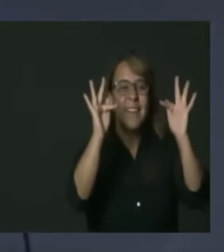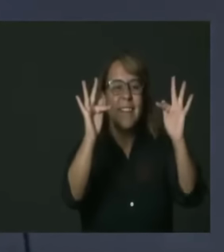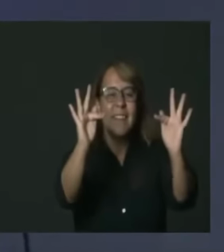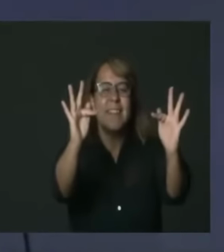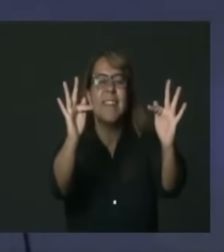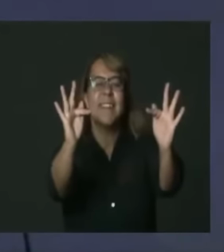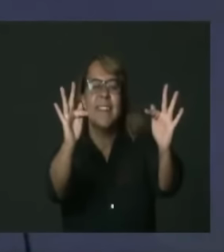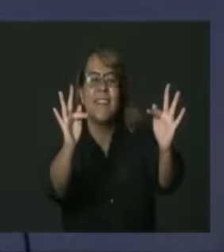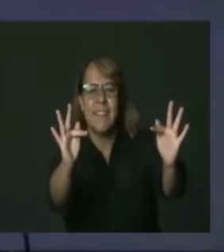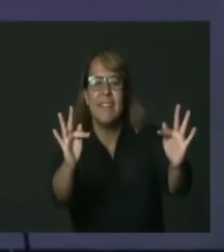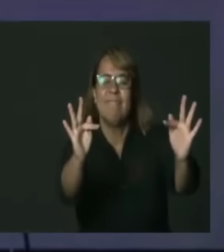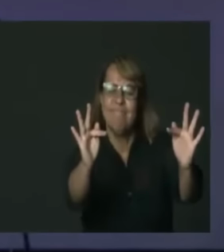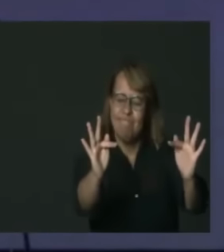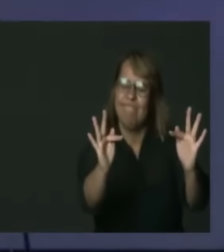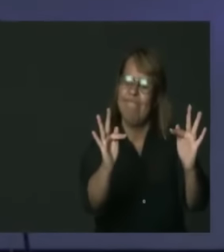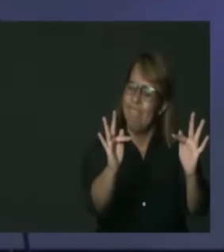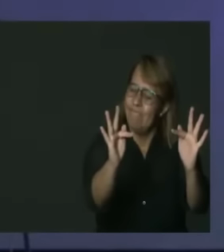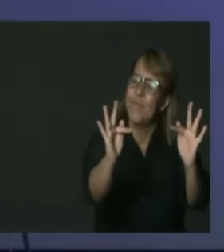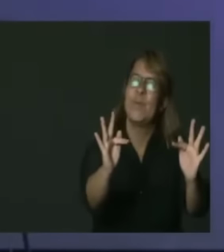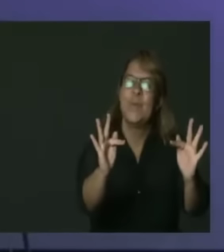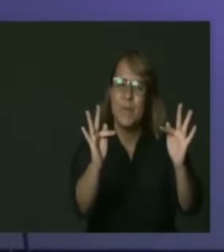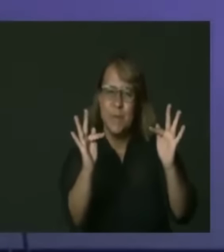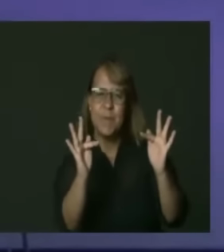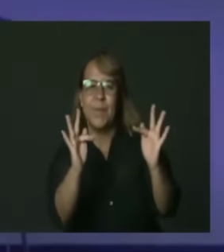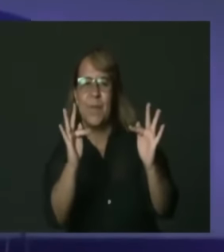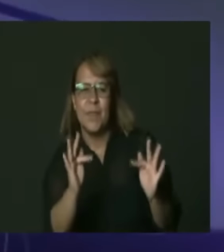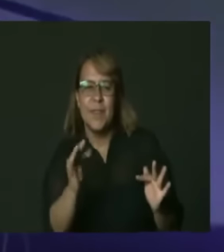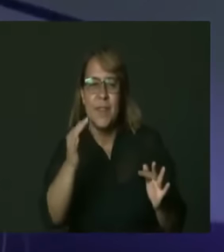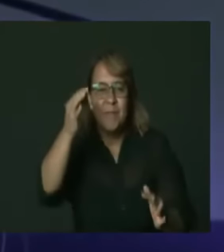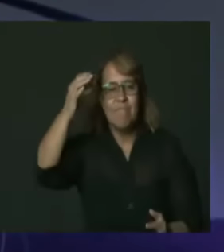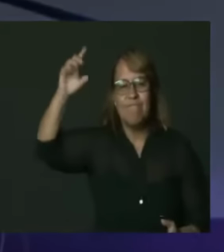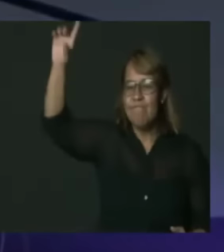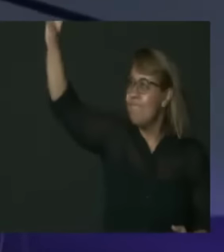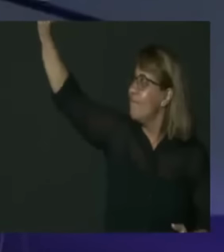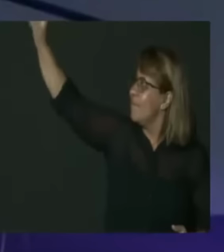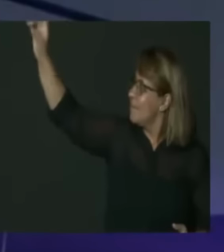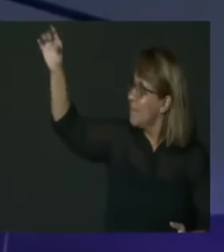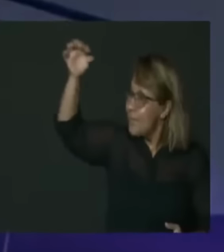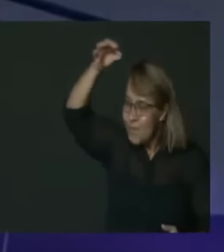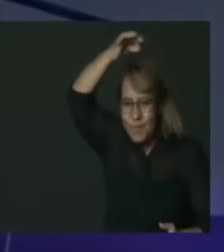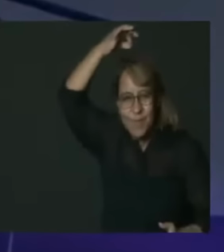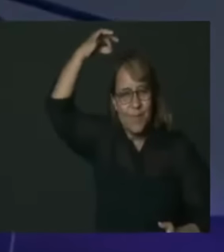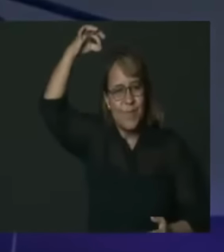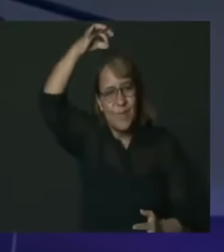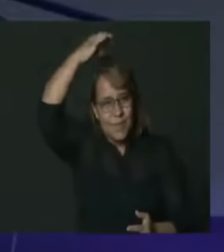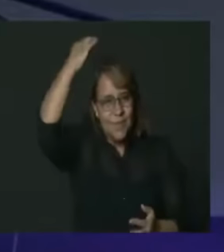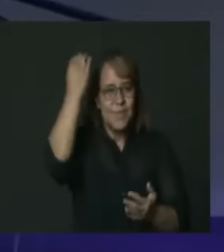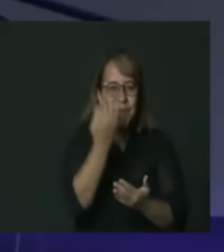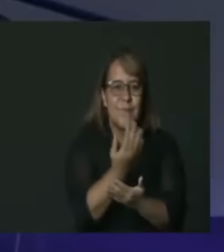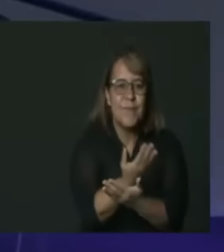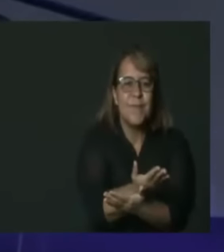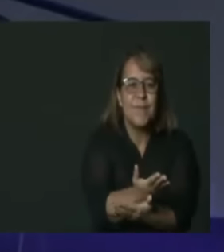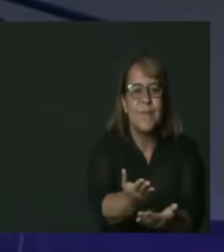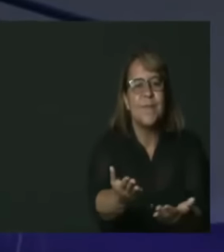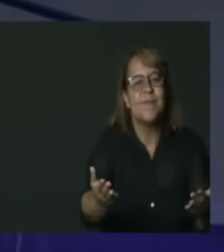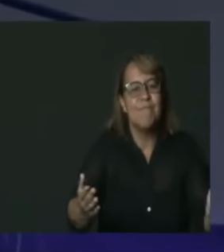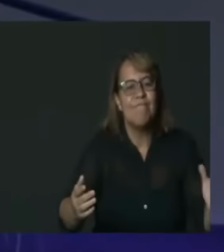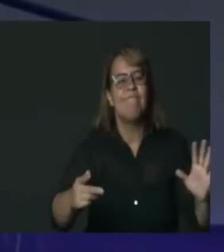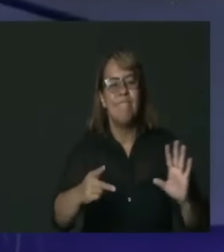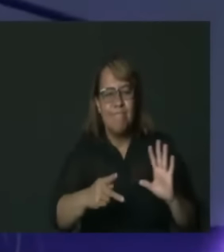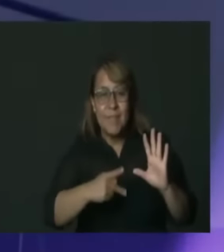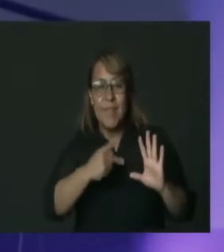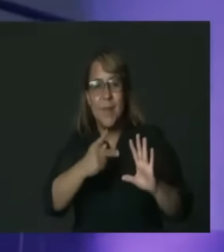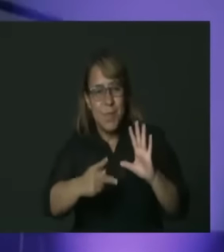ouvir. Porque quando Ele fala, Ele pode cumprir. O Espírito Santo aqui já chegou